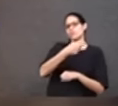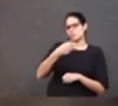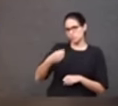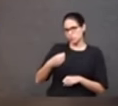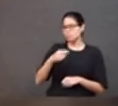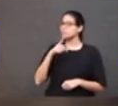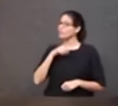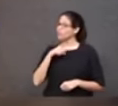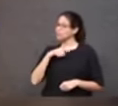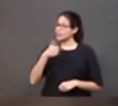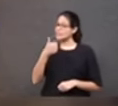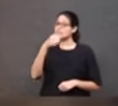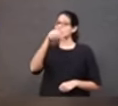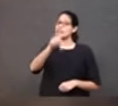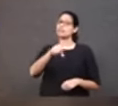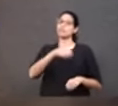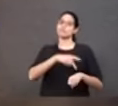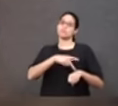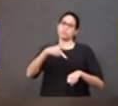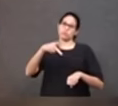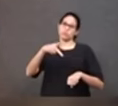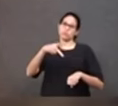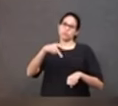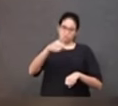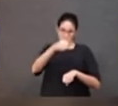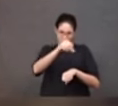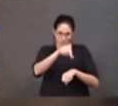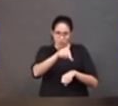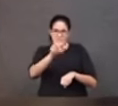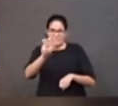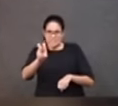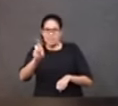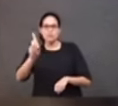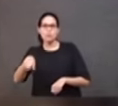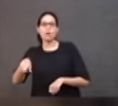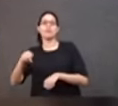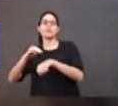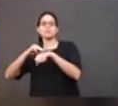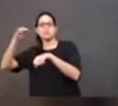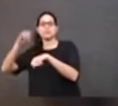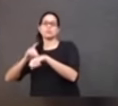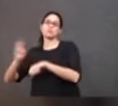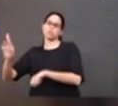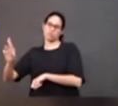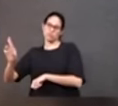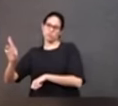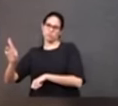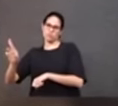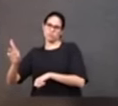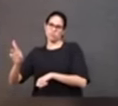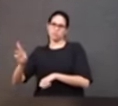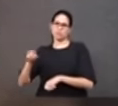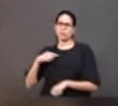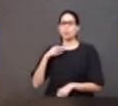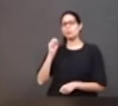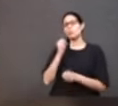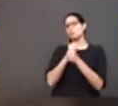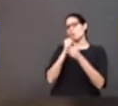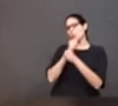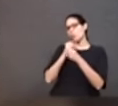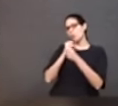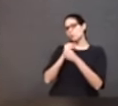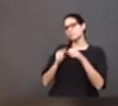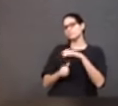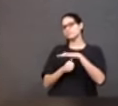programas de pós-graduação, somente 5 deles com os cursos de mestrado e doutorado. E ao final dos meus 8 anos de mandato,